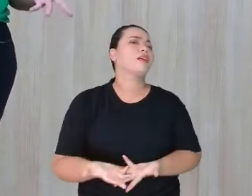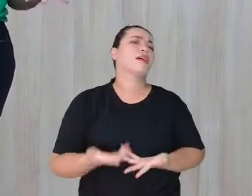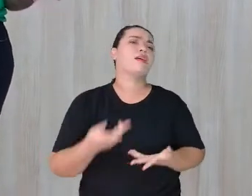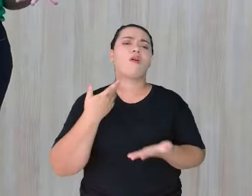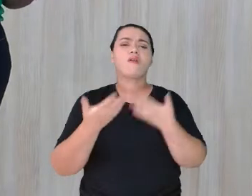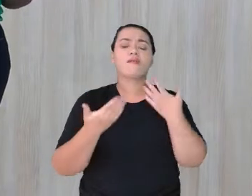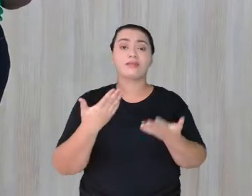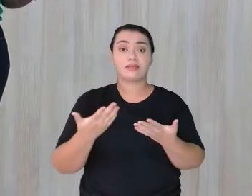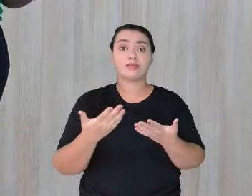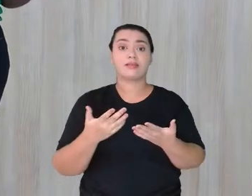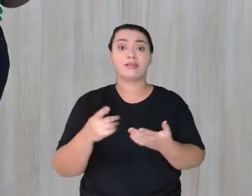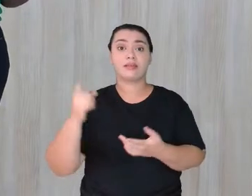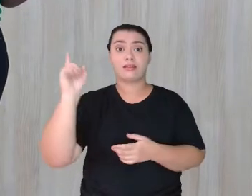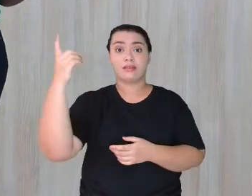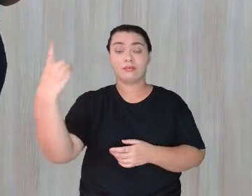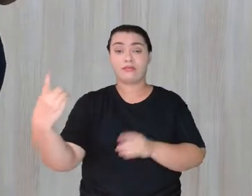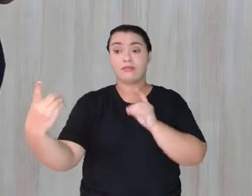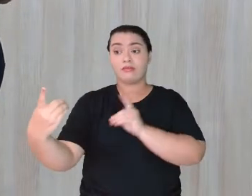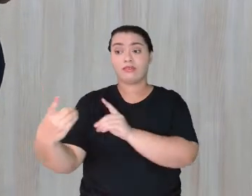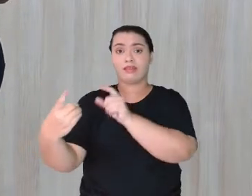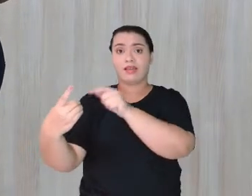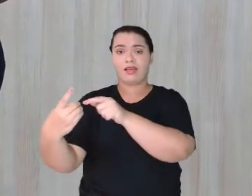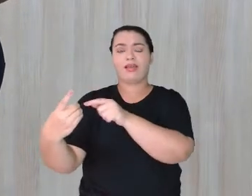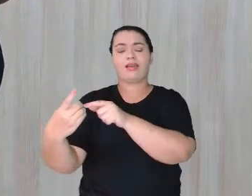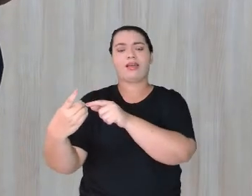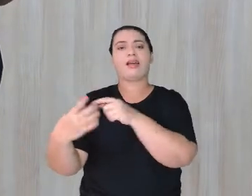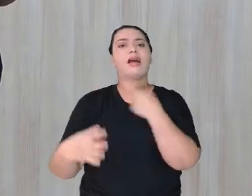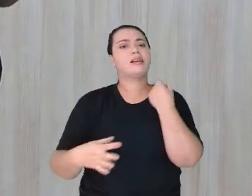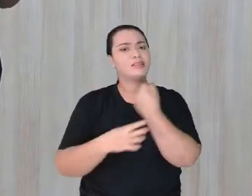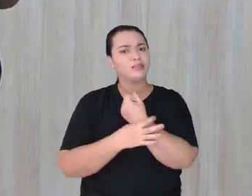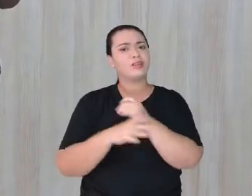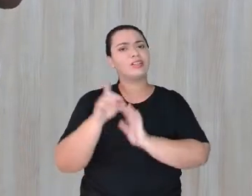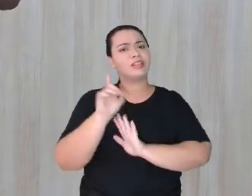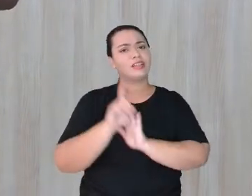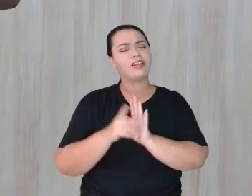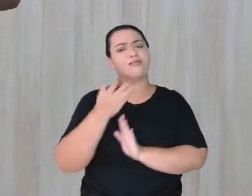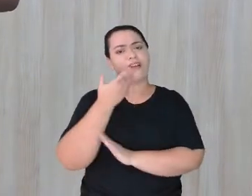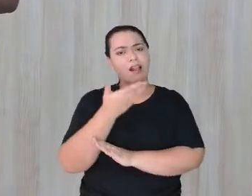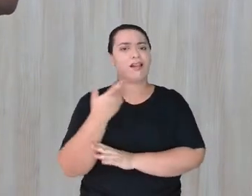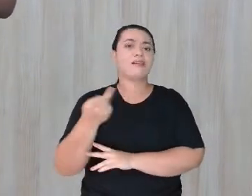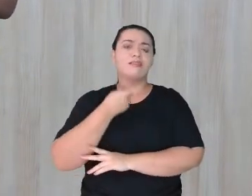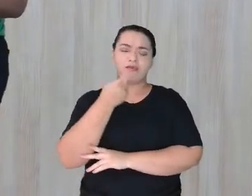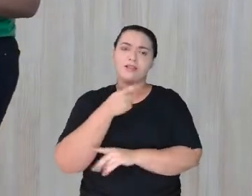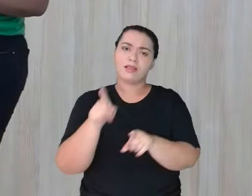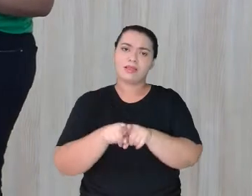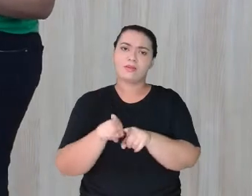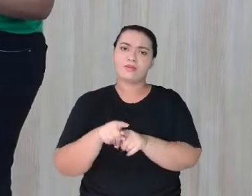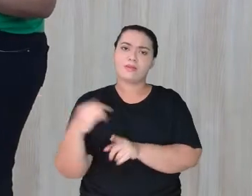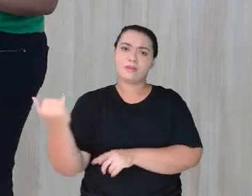mesma. E isso é muito importante. Assim, assegurar esse direito de tempo de fala é muito importante.